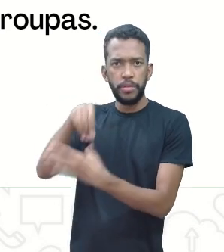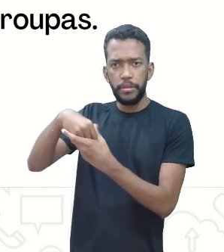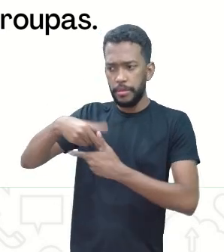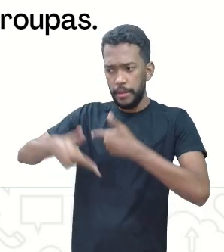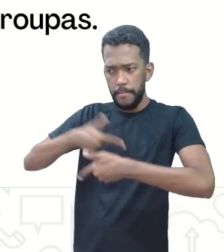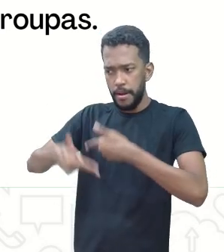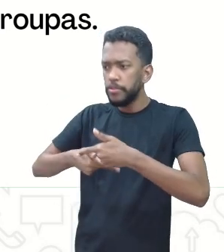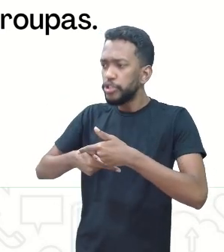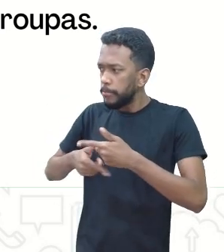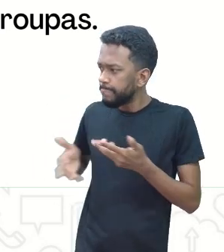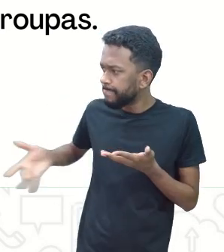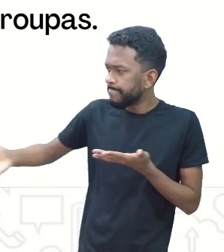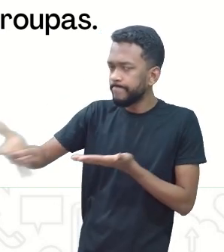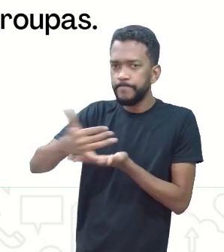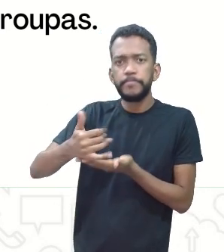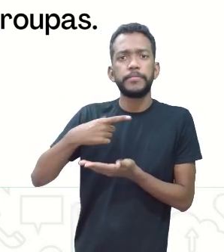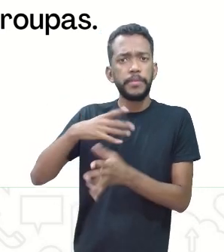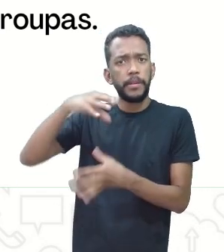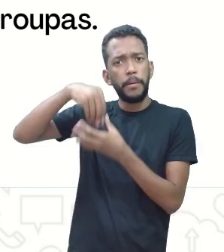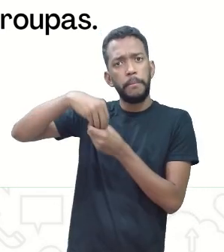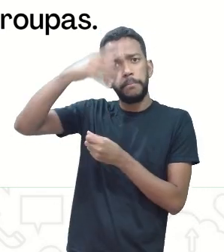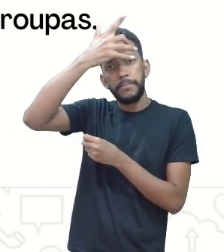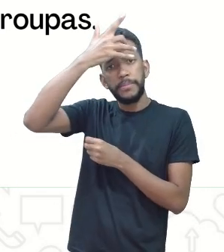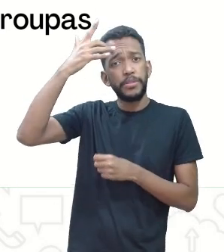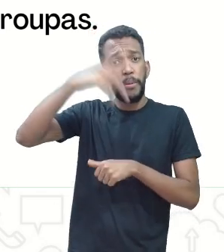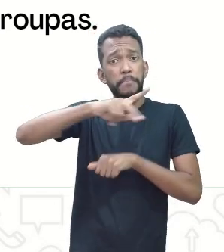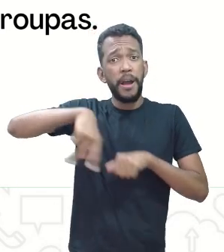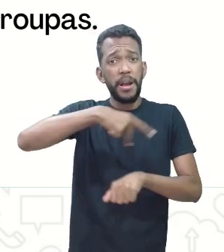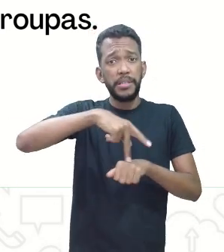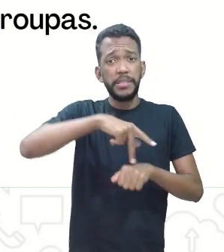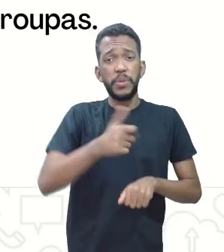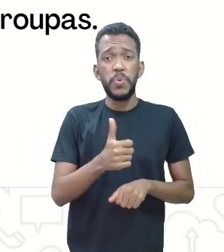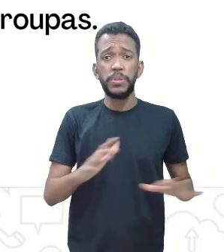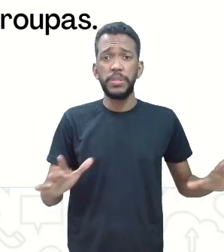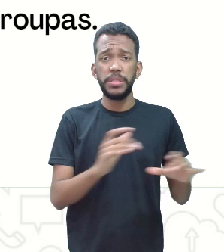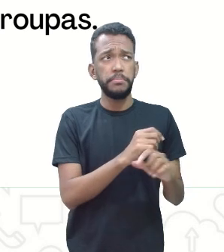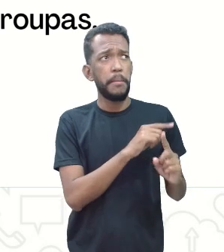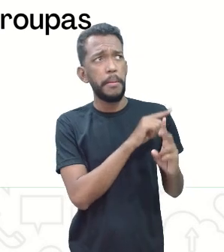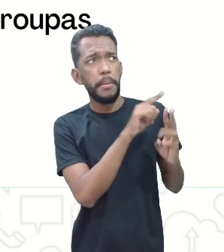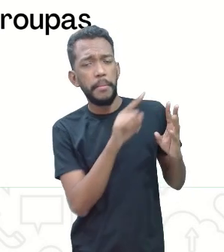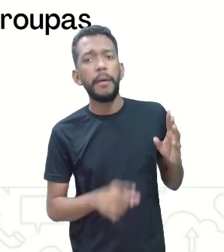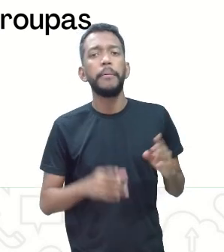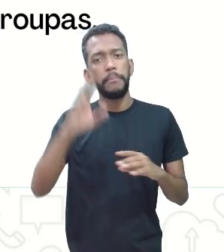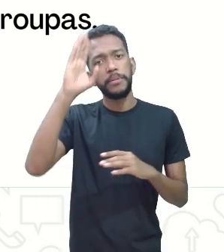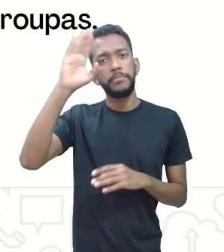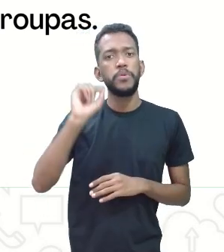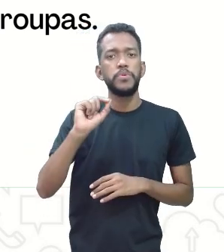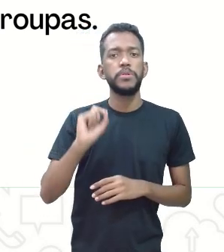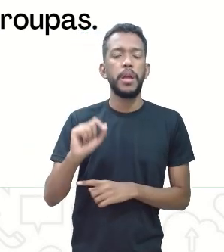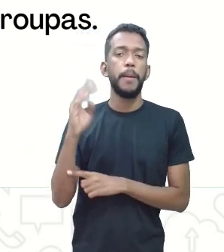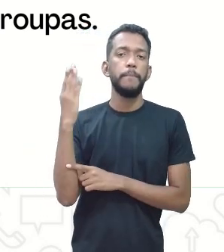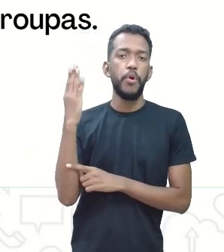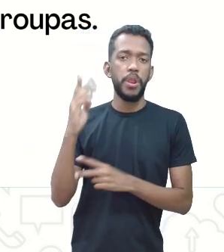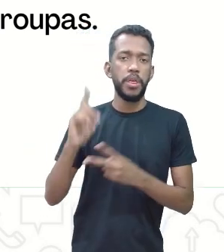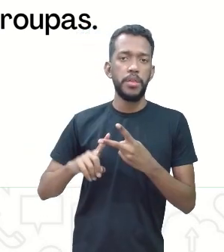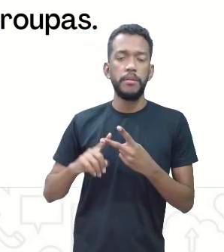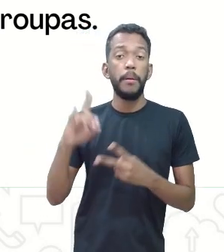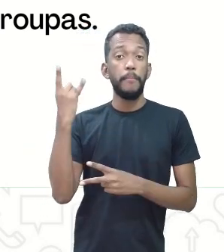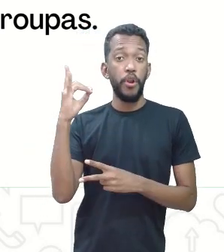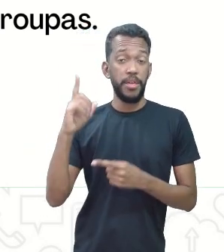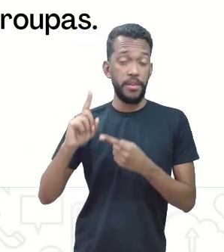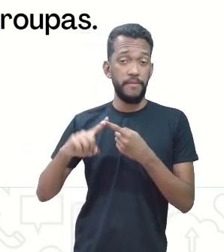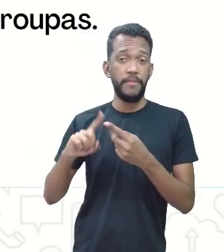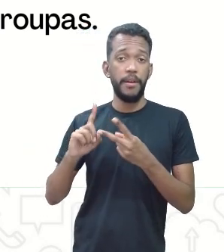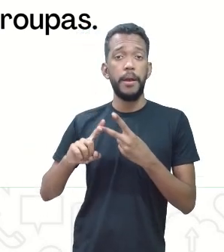operações, havia a presença de pessoas de 11 países, com destaque para Bolívia, Paraguai e